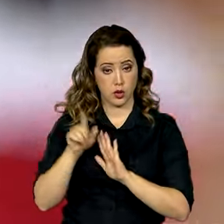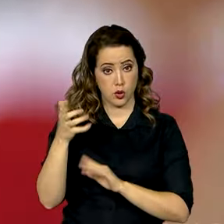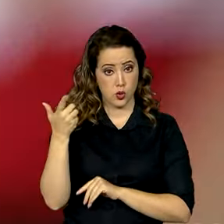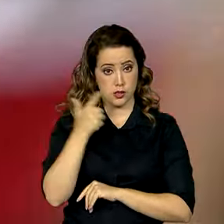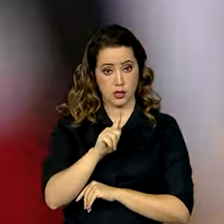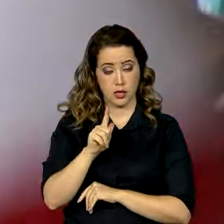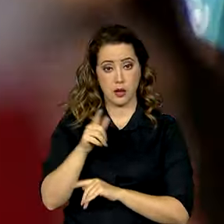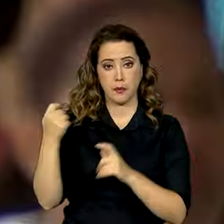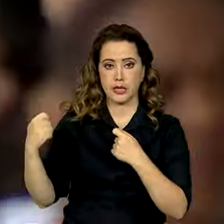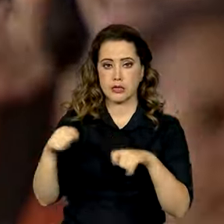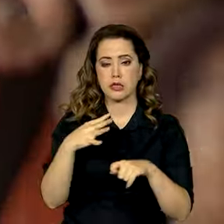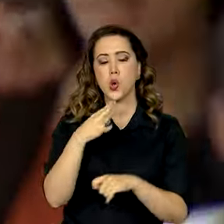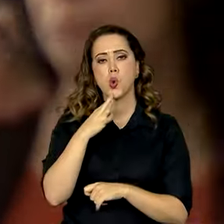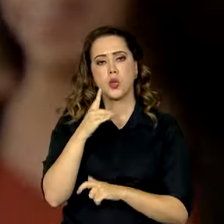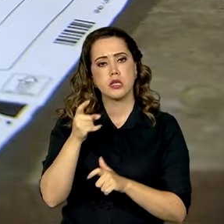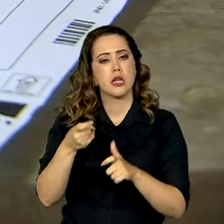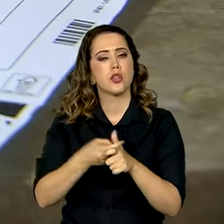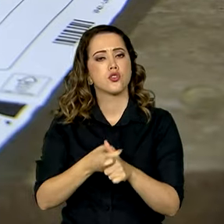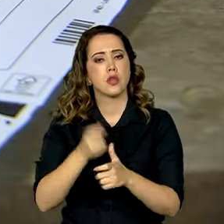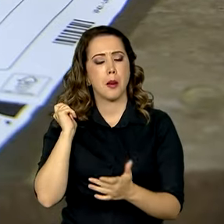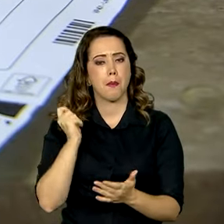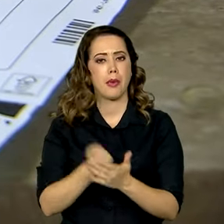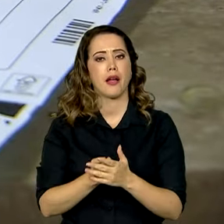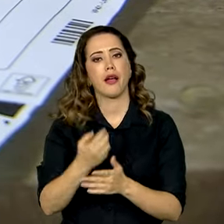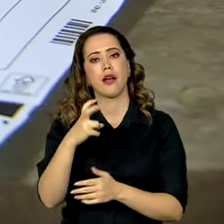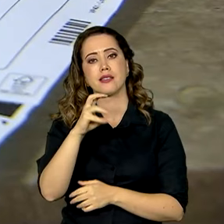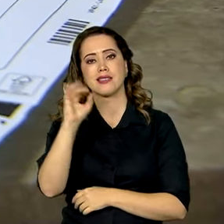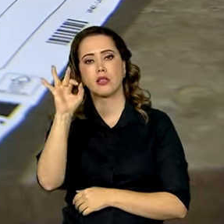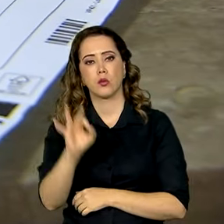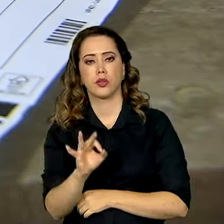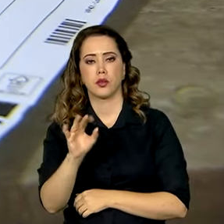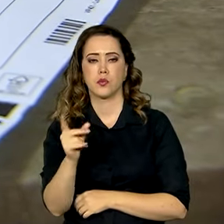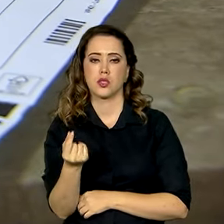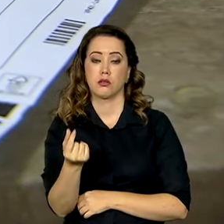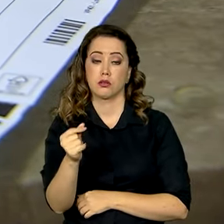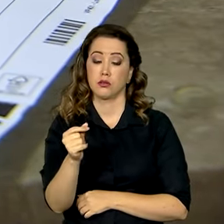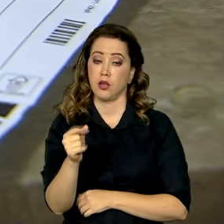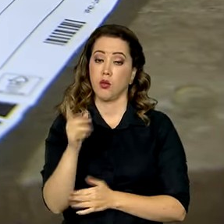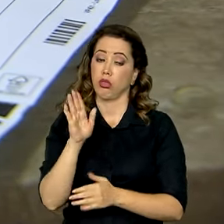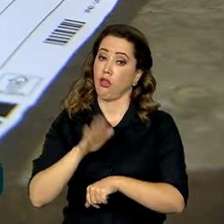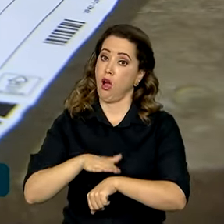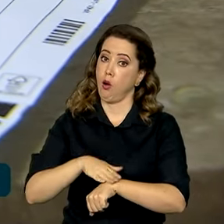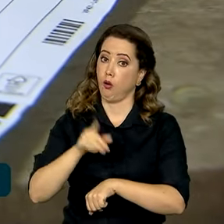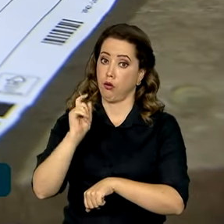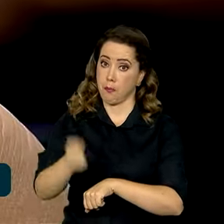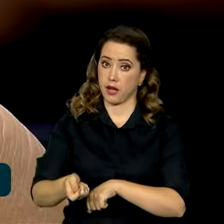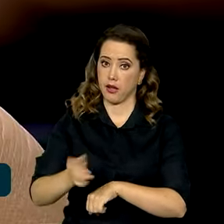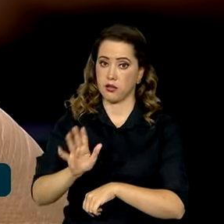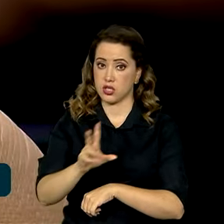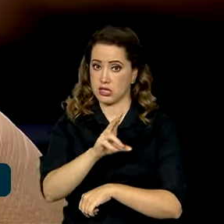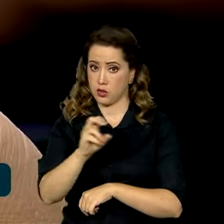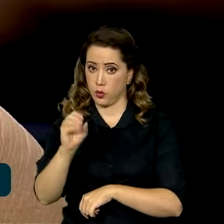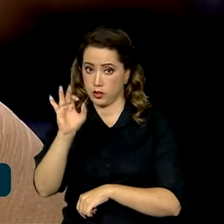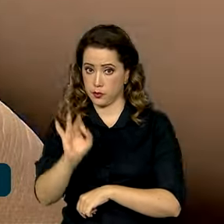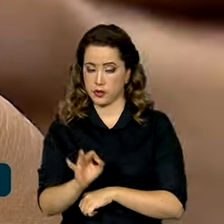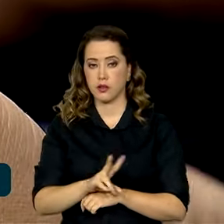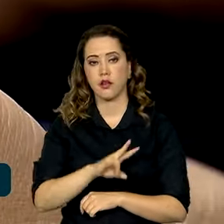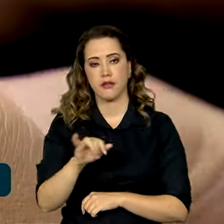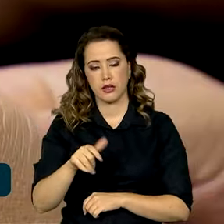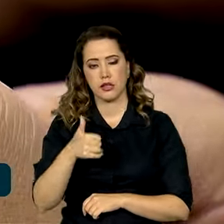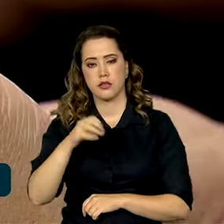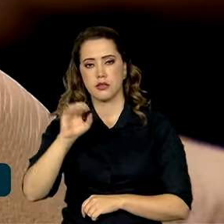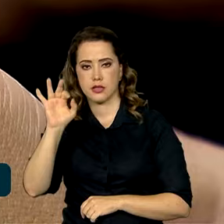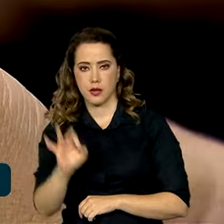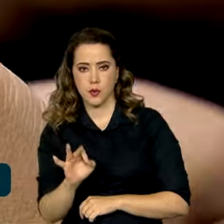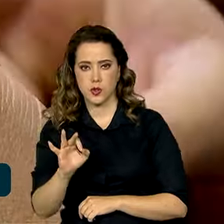benefício, é necessário reconhecer a dívida e pagar metade do valor à vista. Com isso, o contribuinte terá 100%